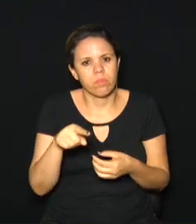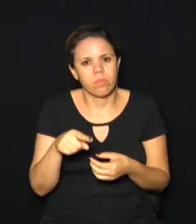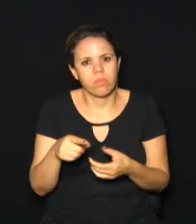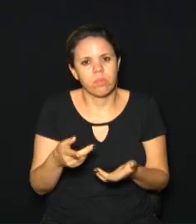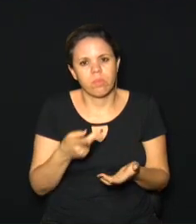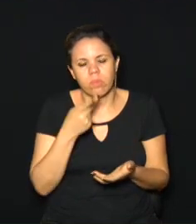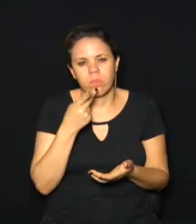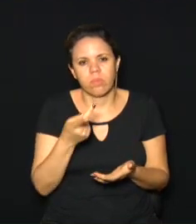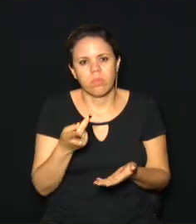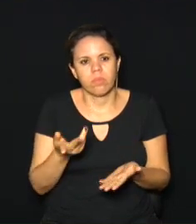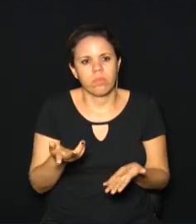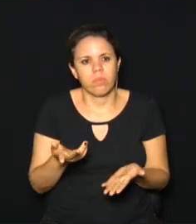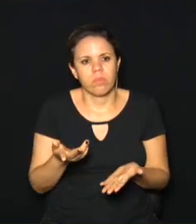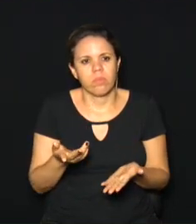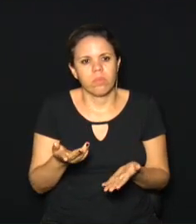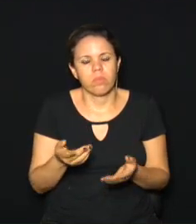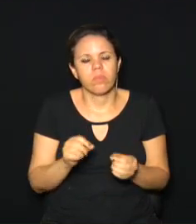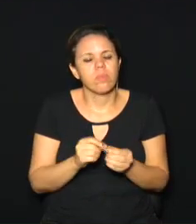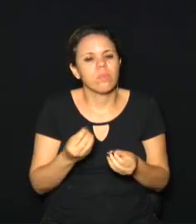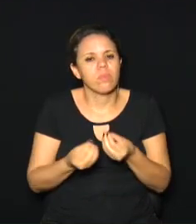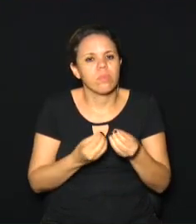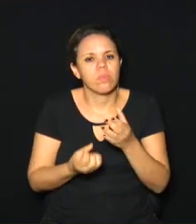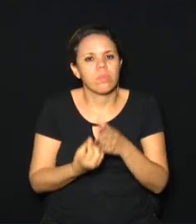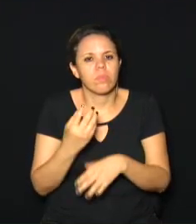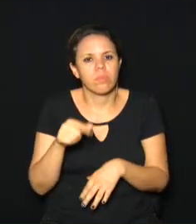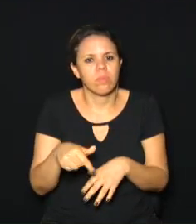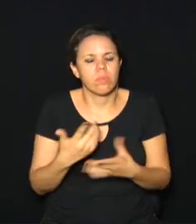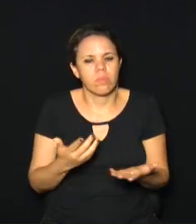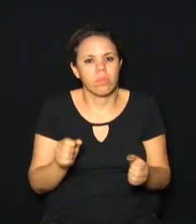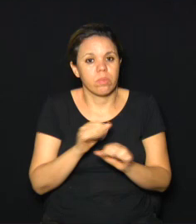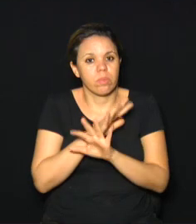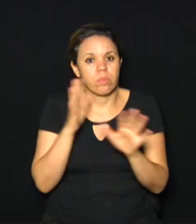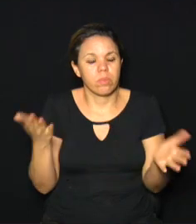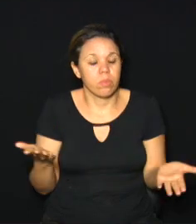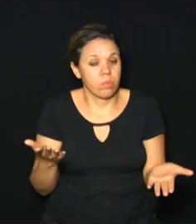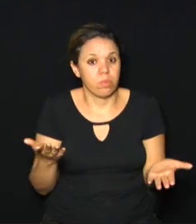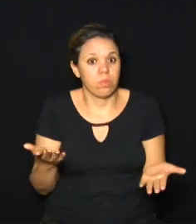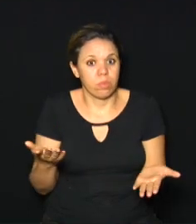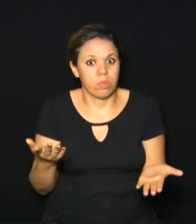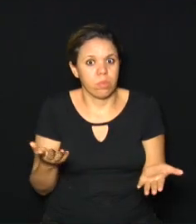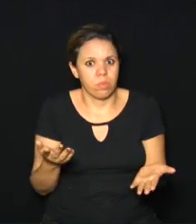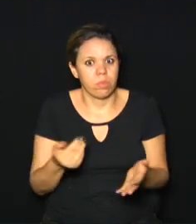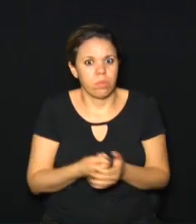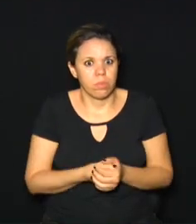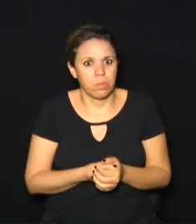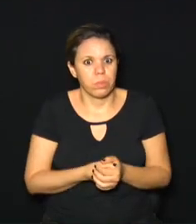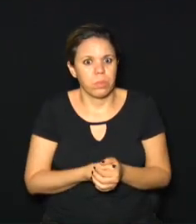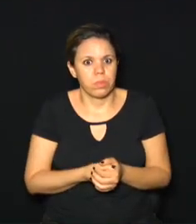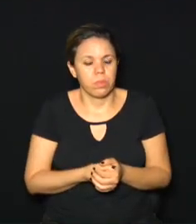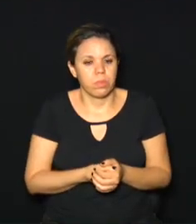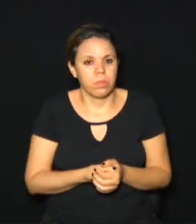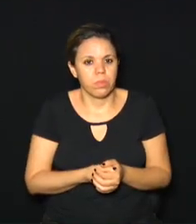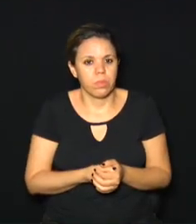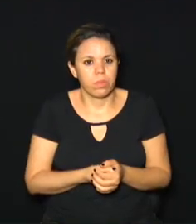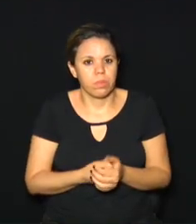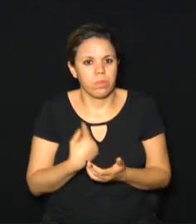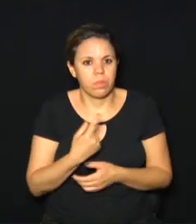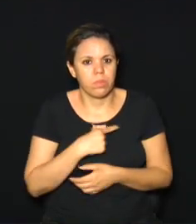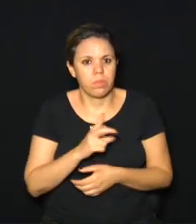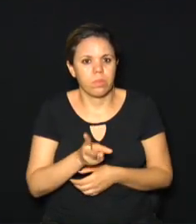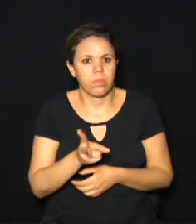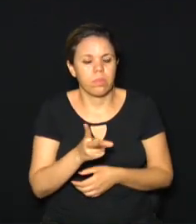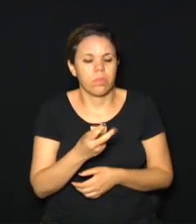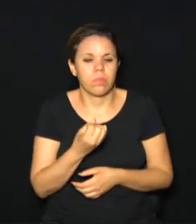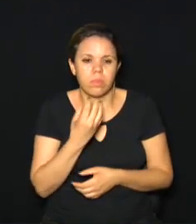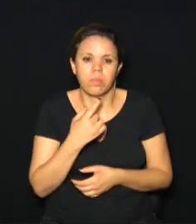existem as recomendações que foram expedidas, como é que está acontecendo isso? Para que esclareçam até, né? Porque eu tenho, assim, a gente sempre tem boa